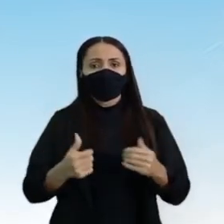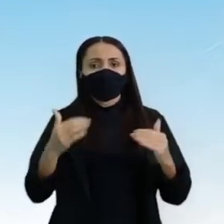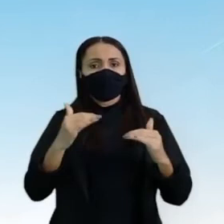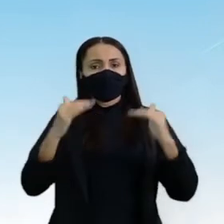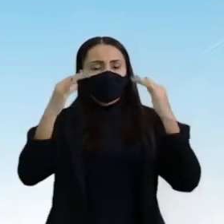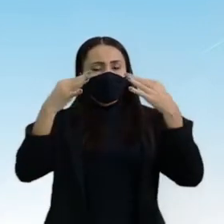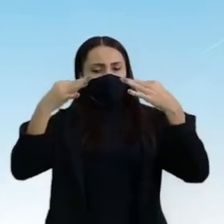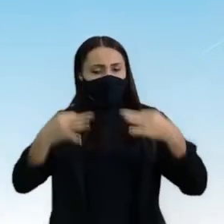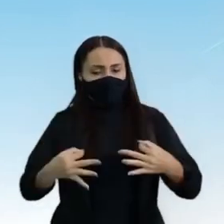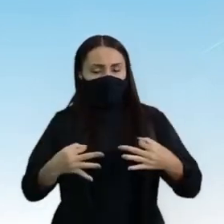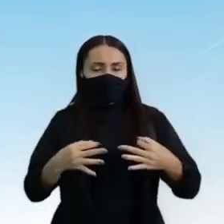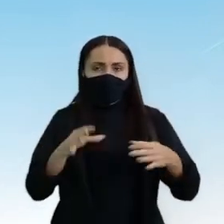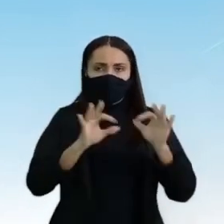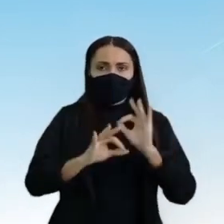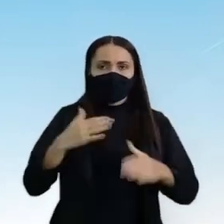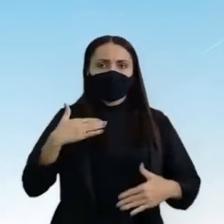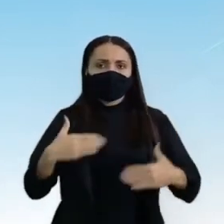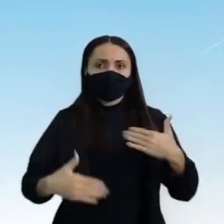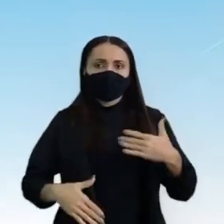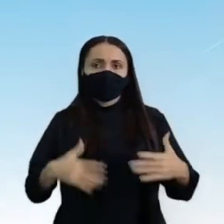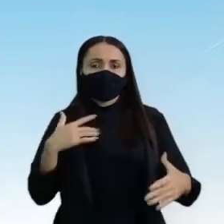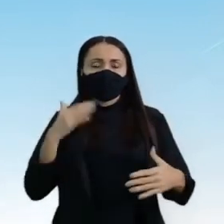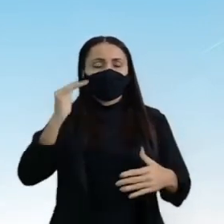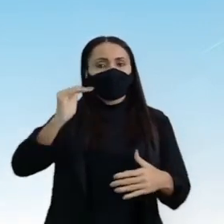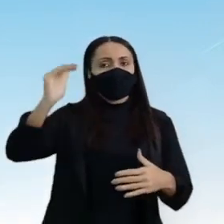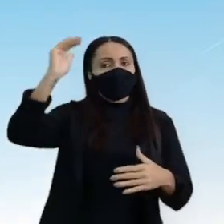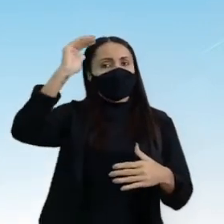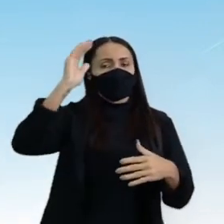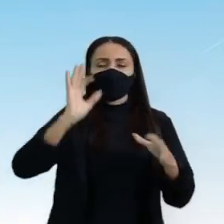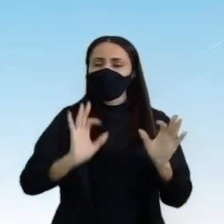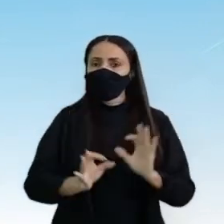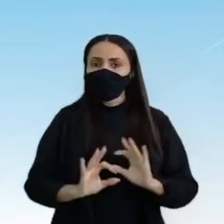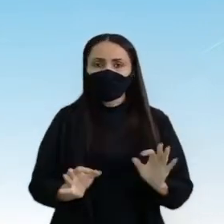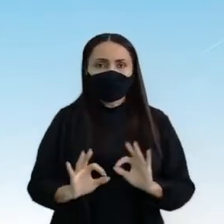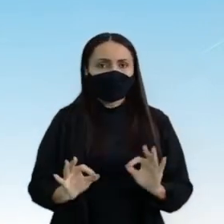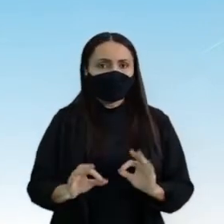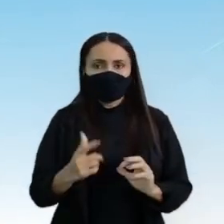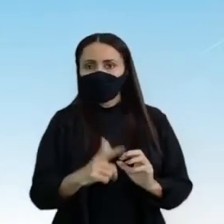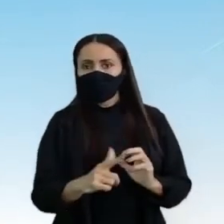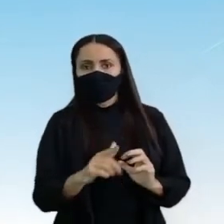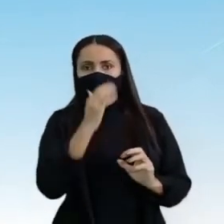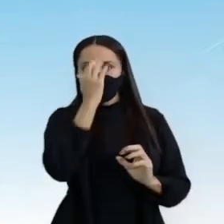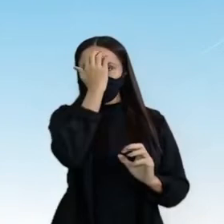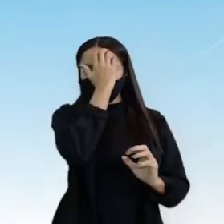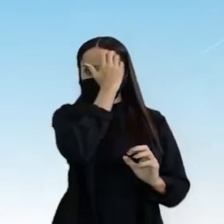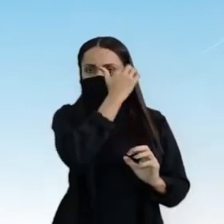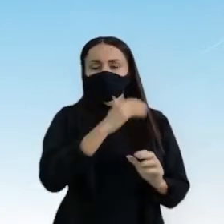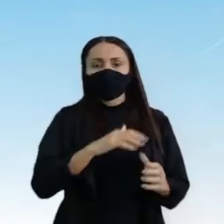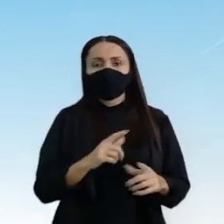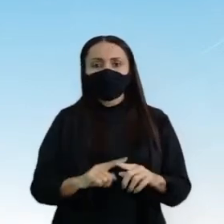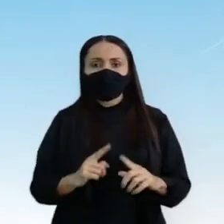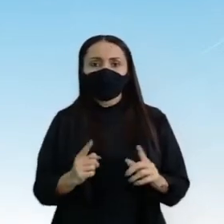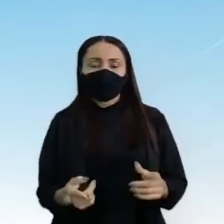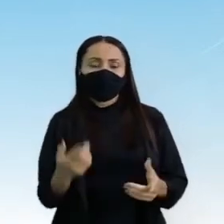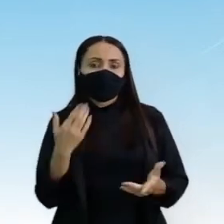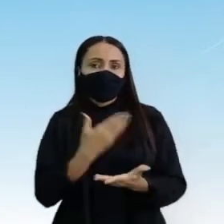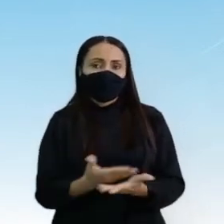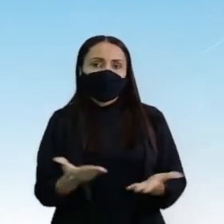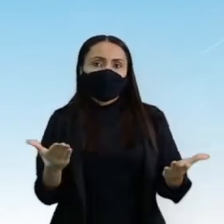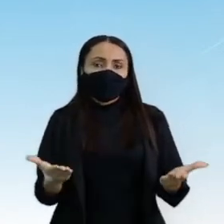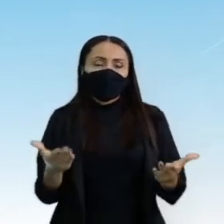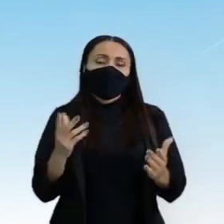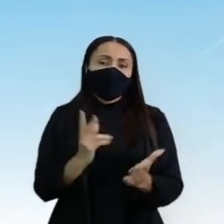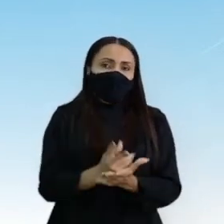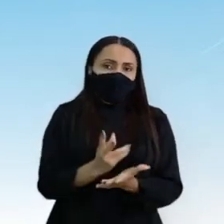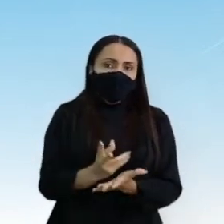maduros e adultos, e aí não há mais crescimento corporal, como a gente diz. Mas a maturação, ela